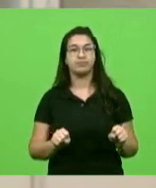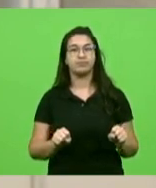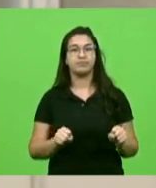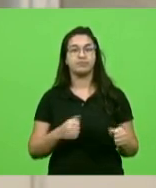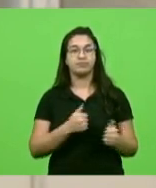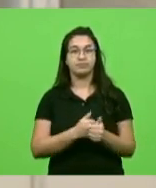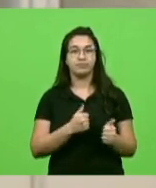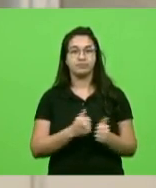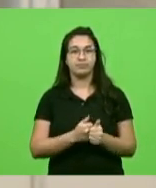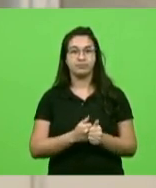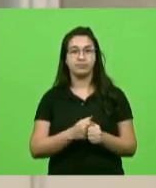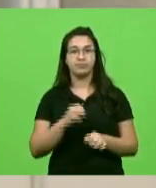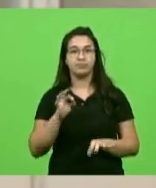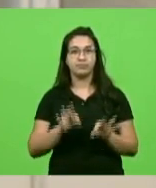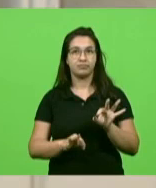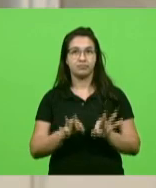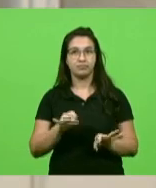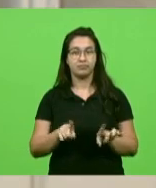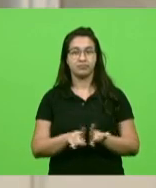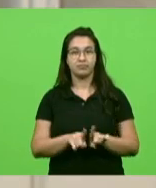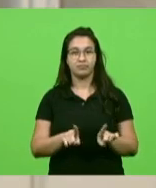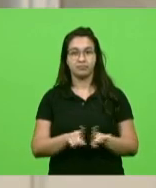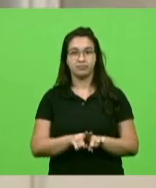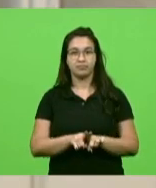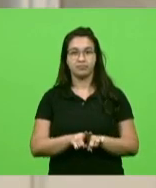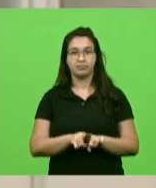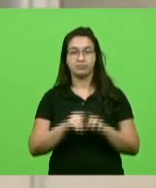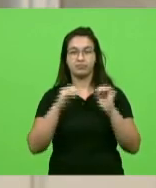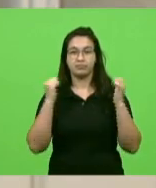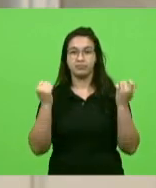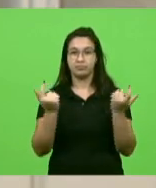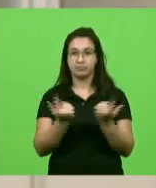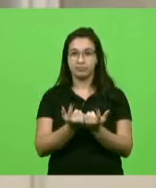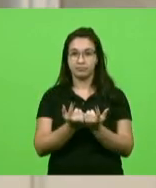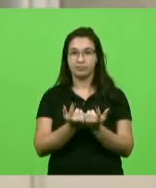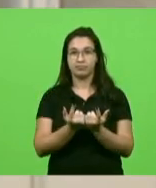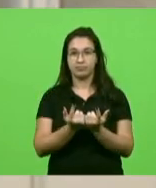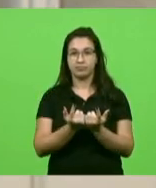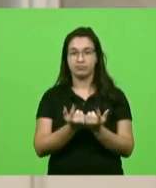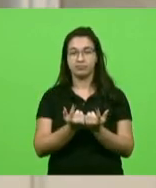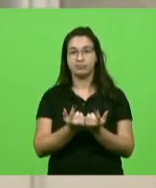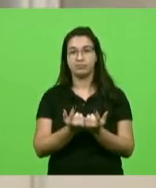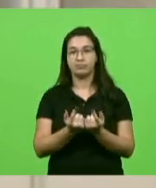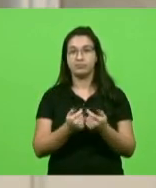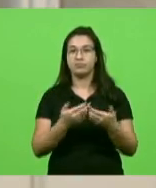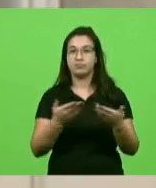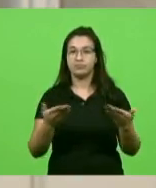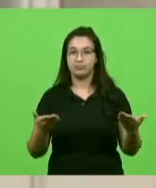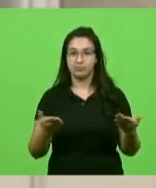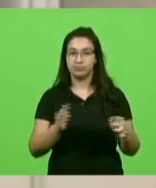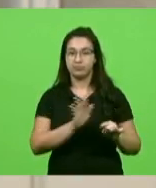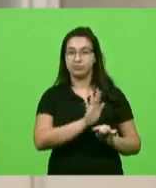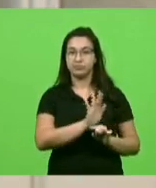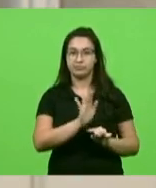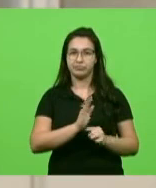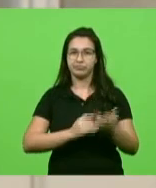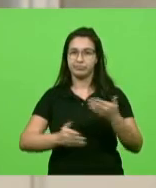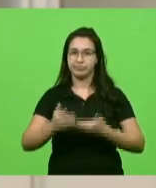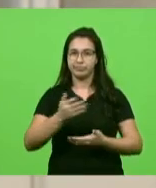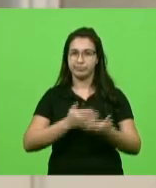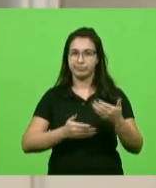como da Assembleia Legislativa pelo suporte indispensável a boa